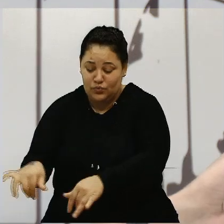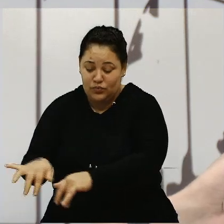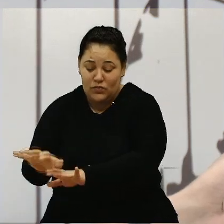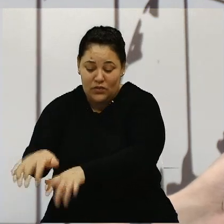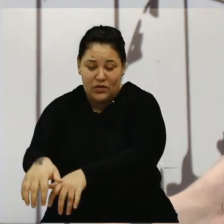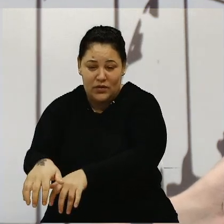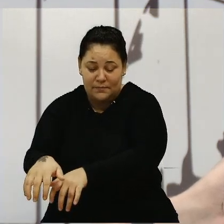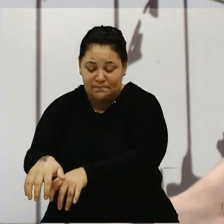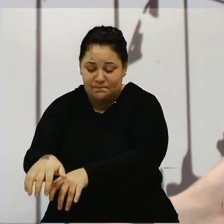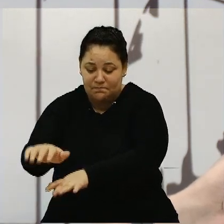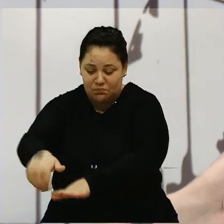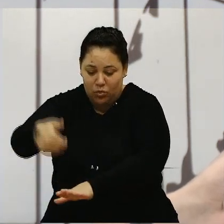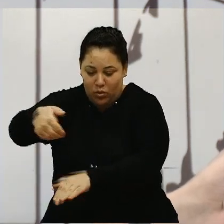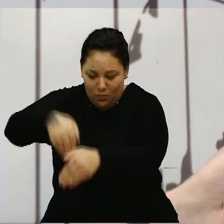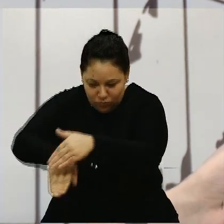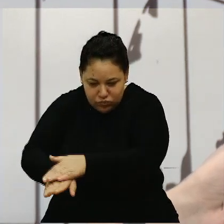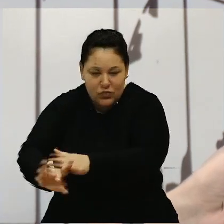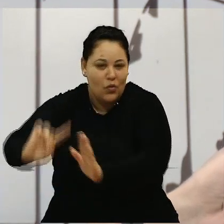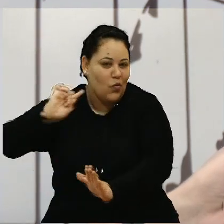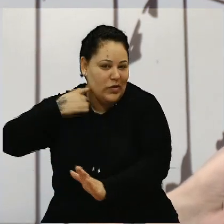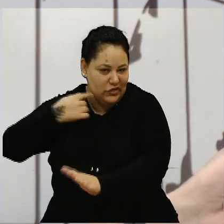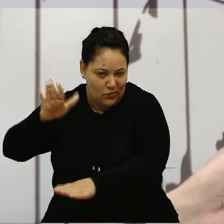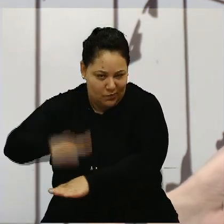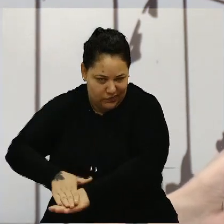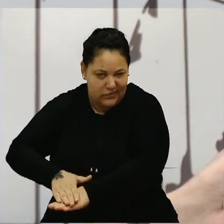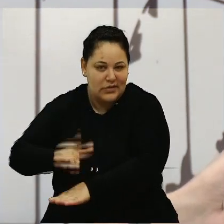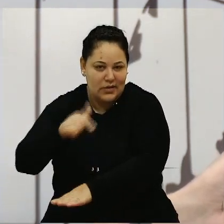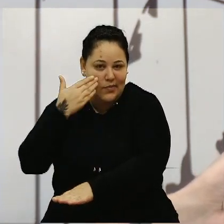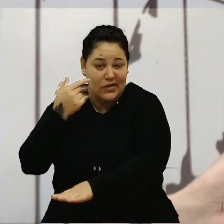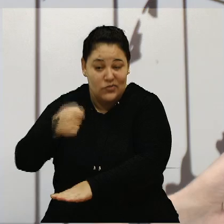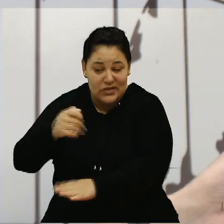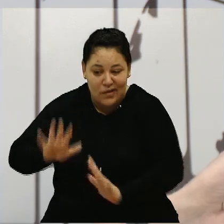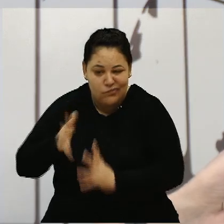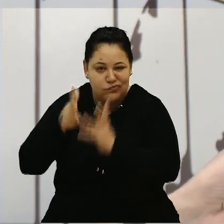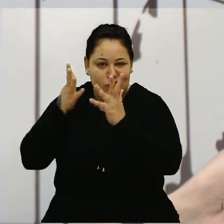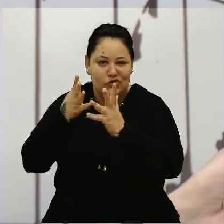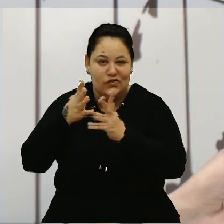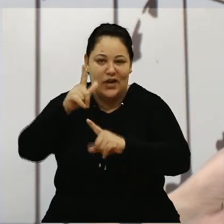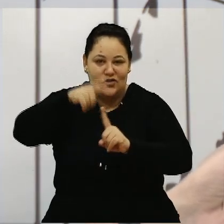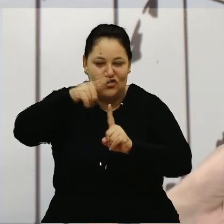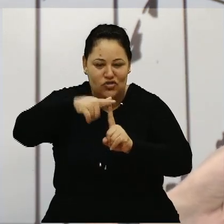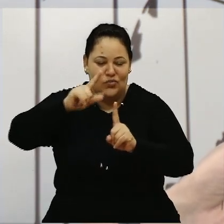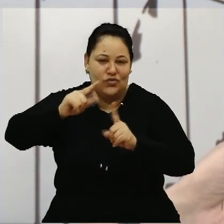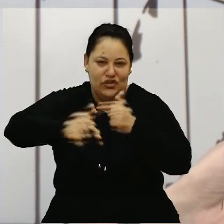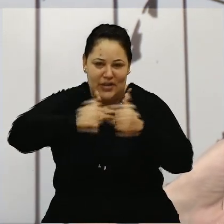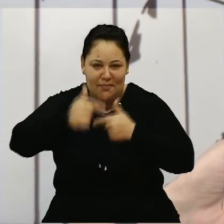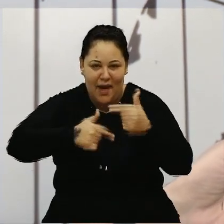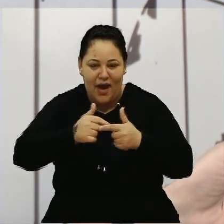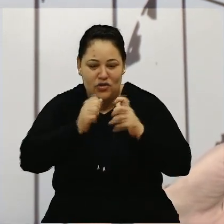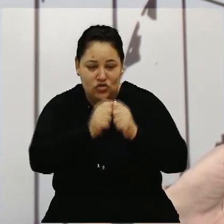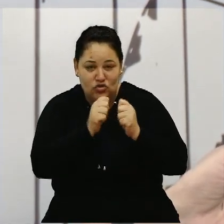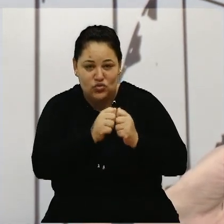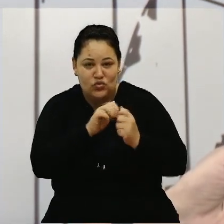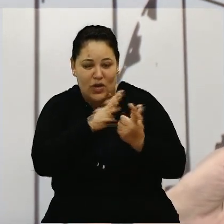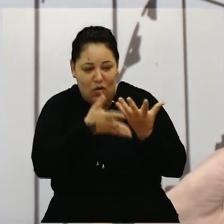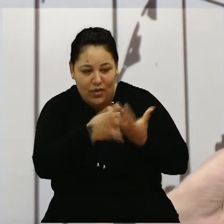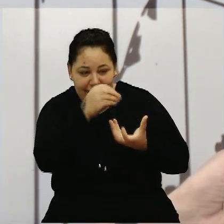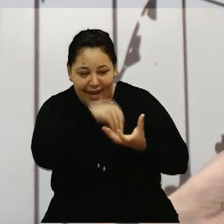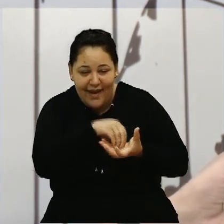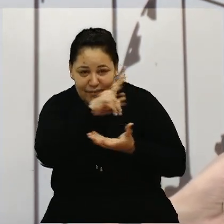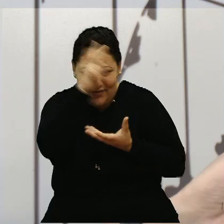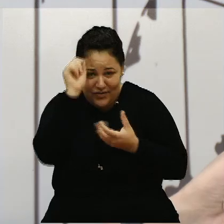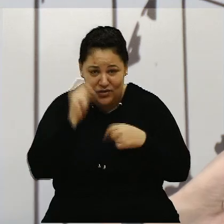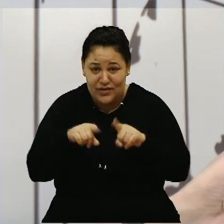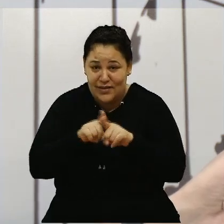tem que apoiar, a gente tem que incentivar esse tipo de trabalho. Temos que buscar mecanismos junto à Codeca, junto à Prefeitura, para nós, daqui a